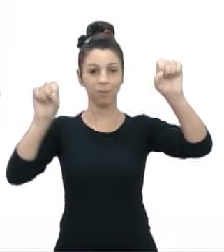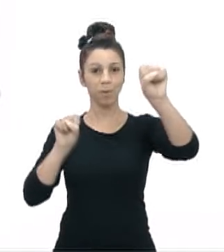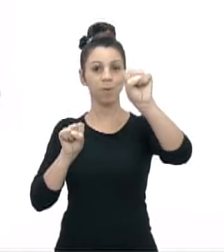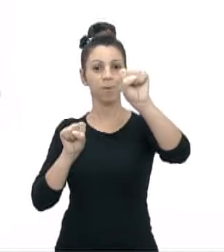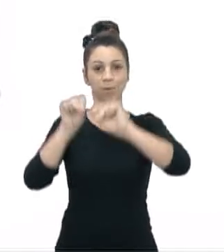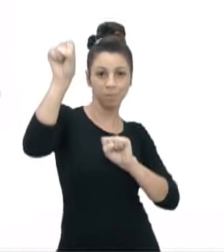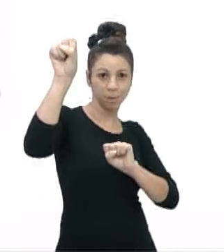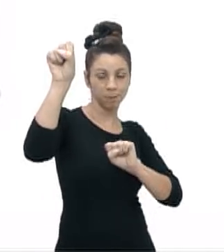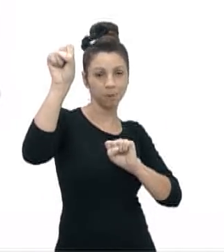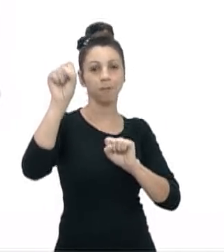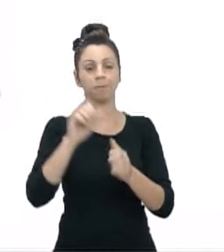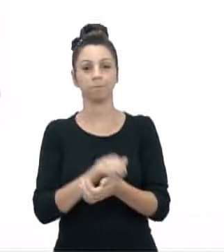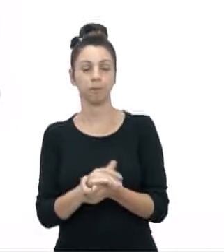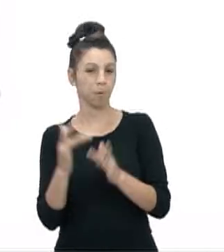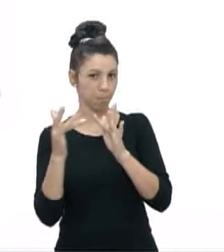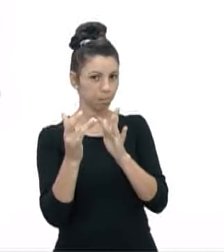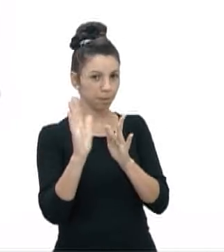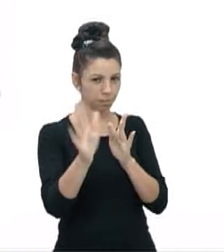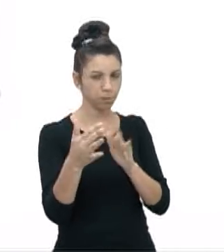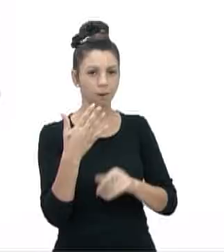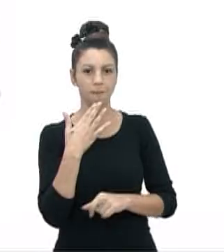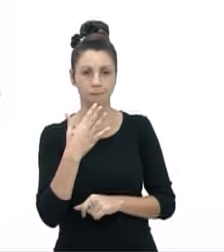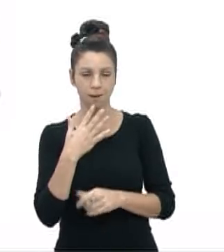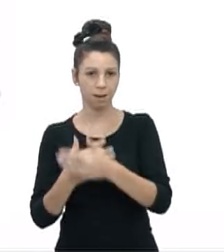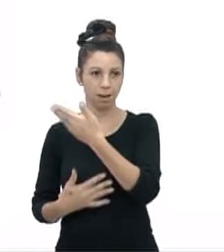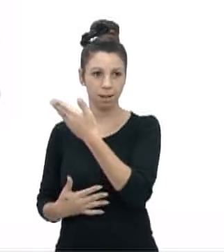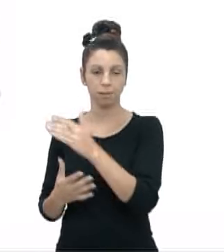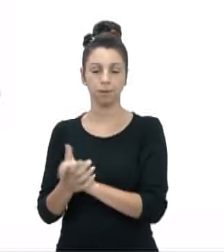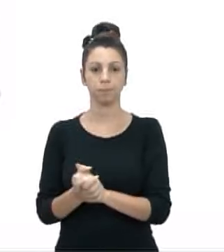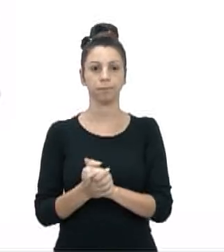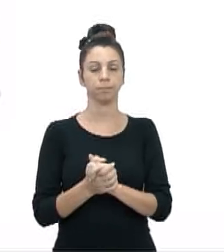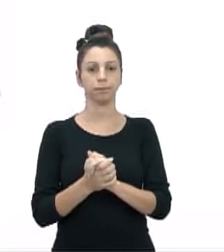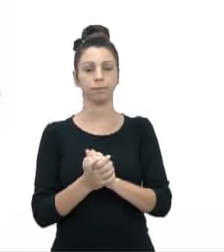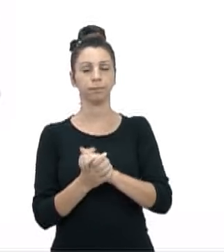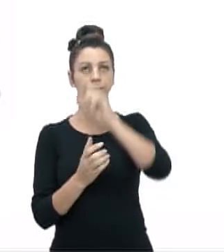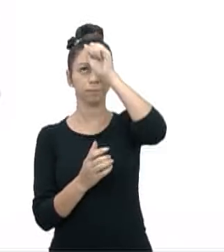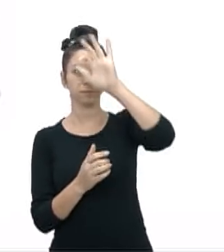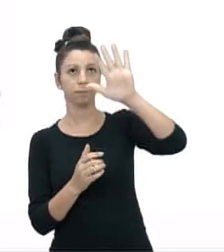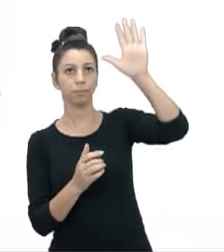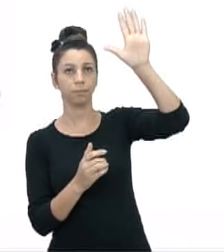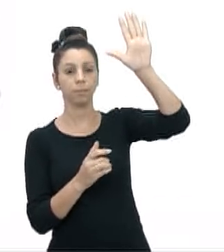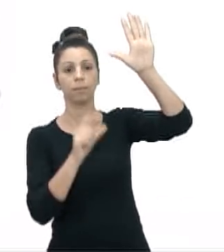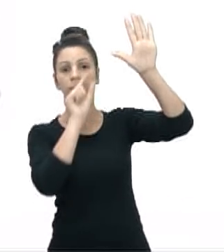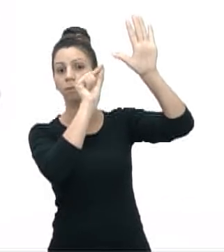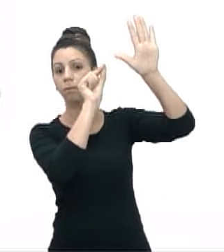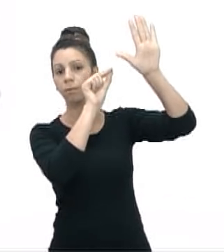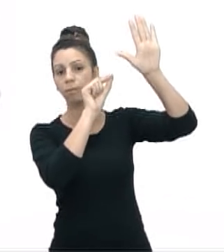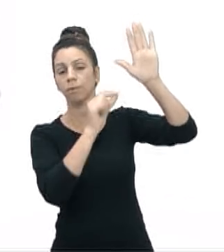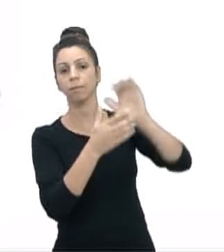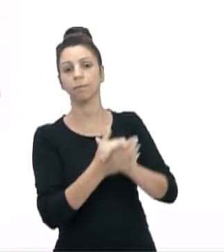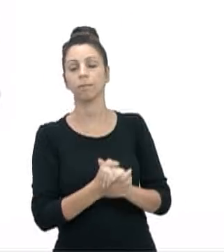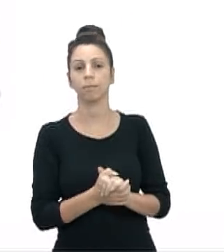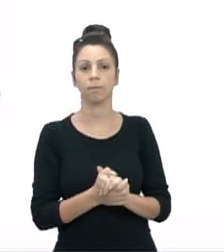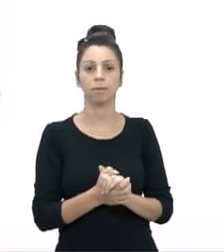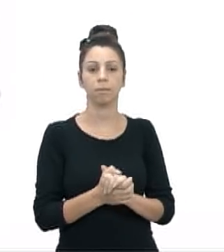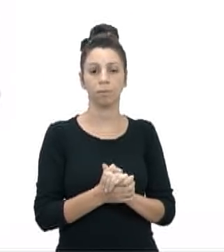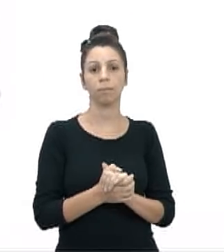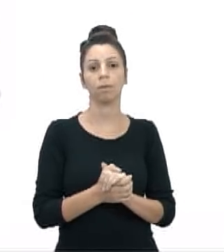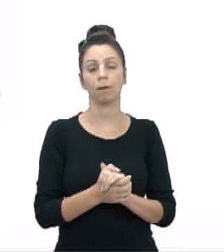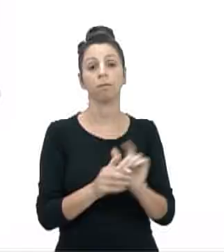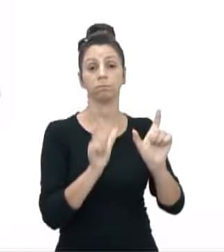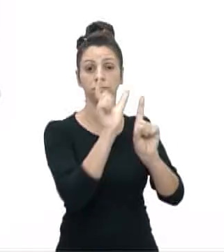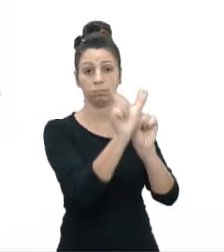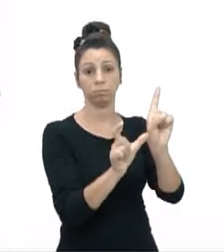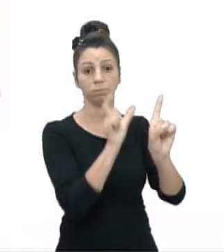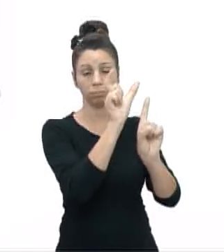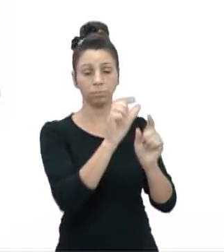de vocês. E ali no primeiro balão a gente tem a fala ali, um discurso verbal, né, que diz